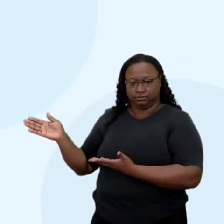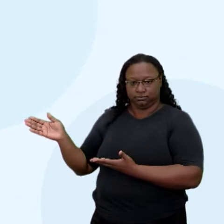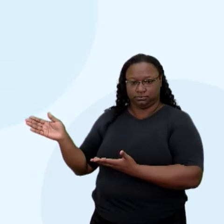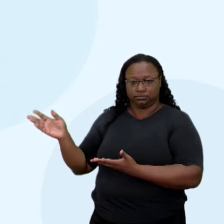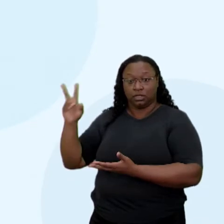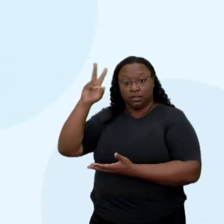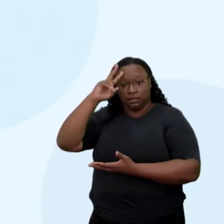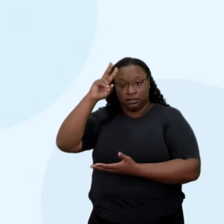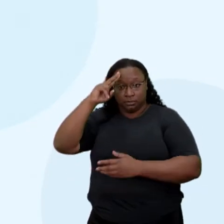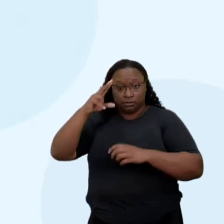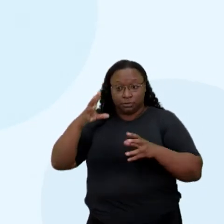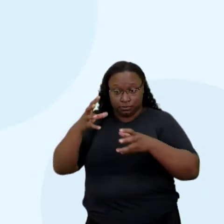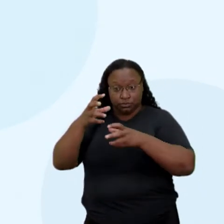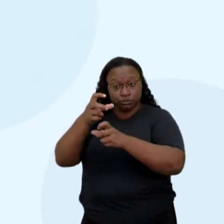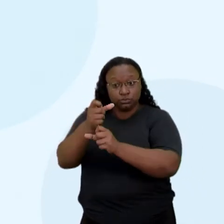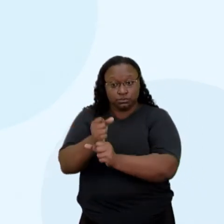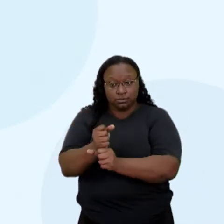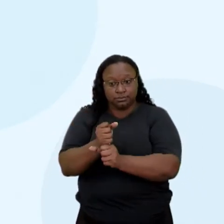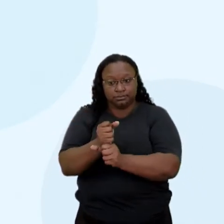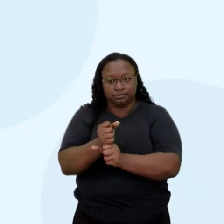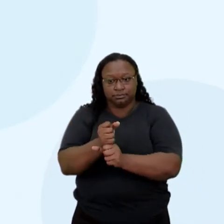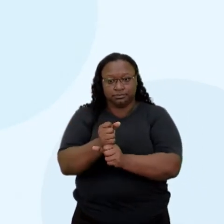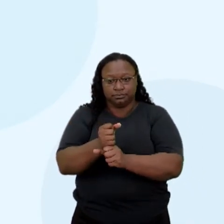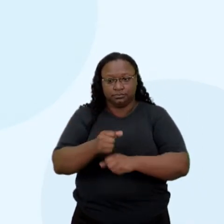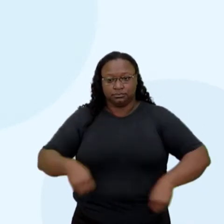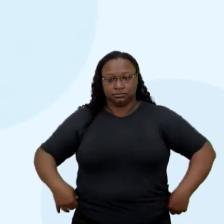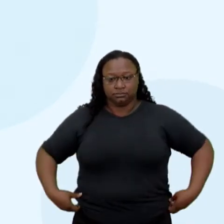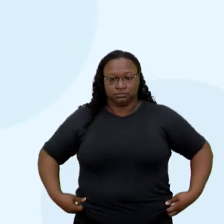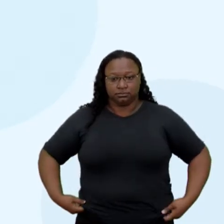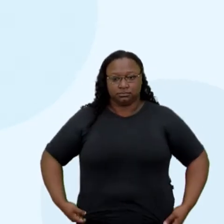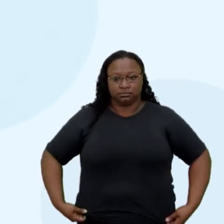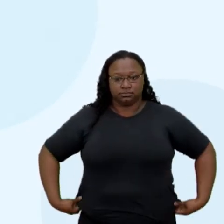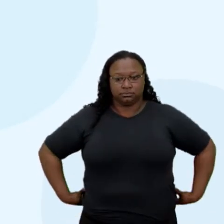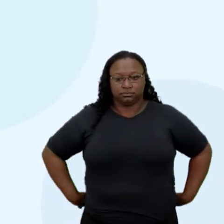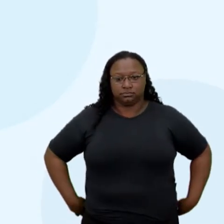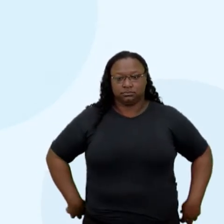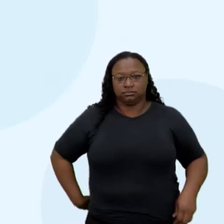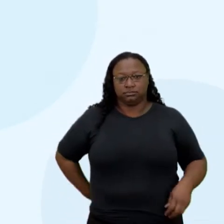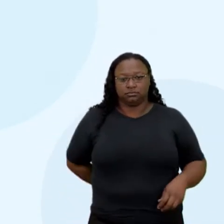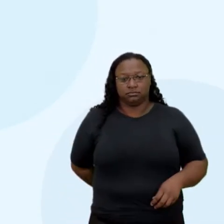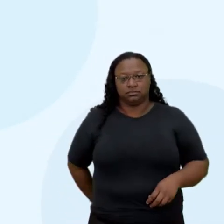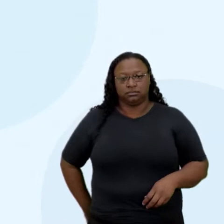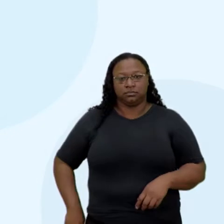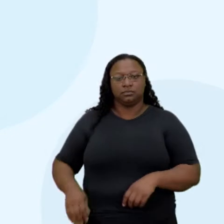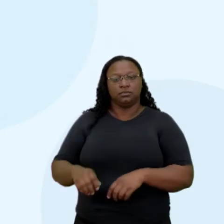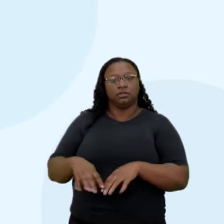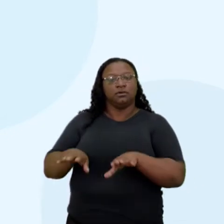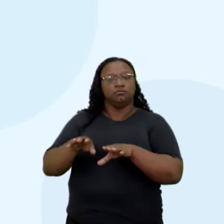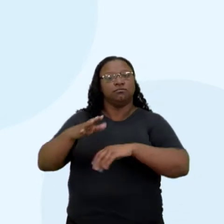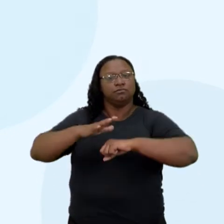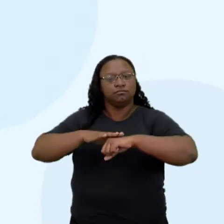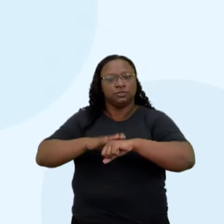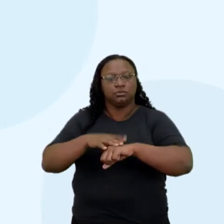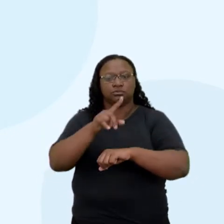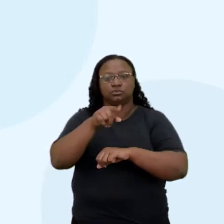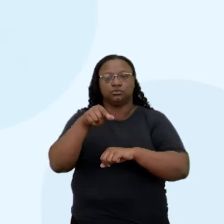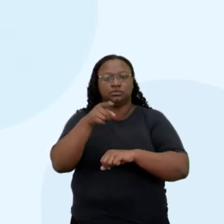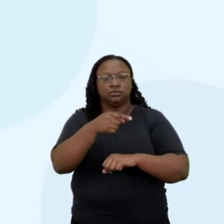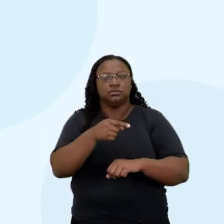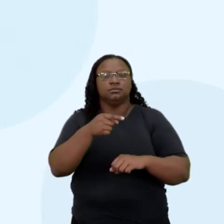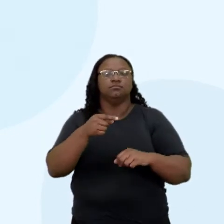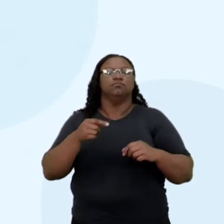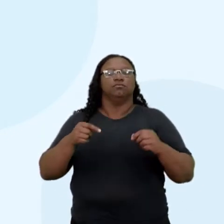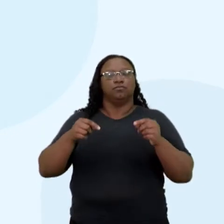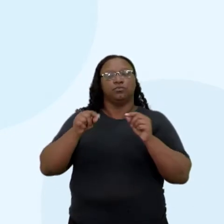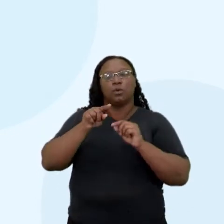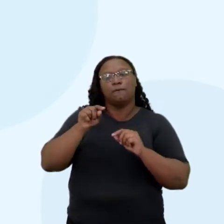fazendo o somatório. O que eu vou fazer primeiro, né? Você vai fazer o x vezes y, aí vai encontrar um valor e depois